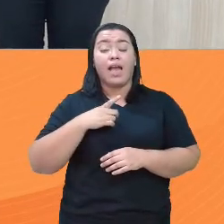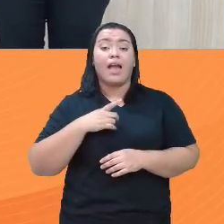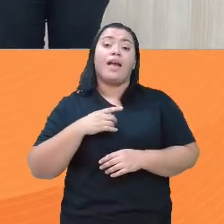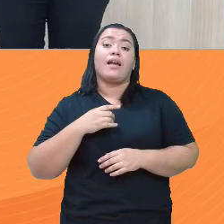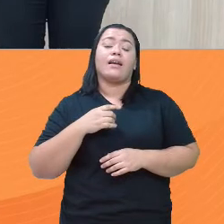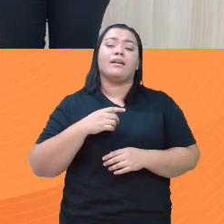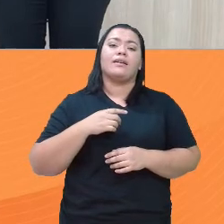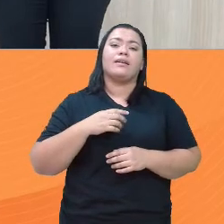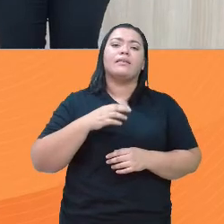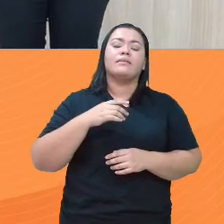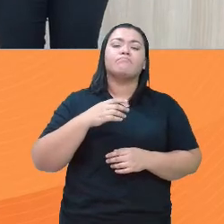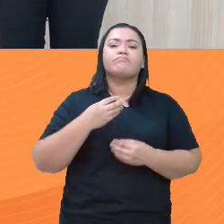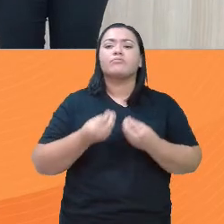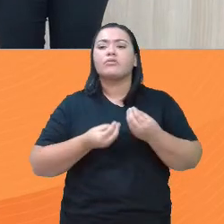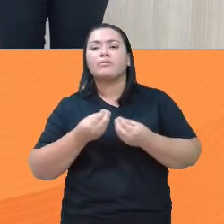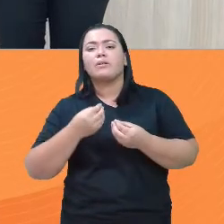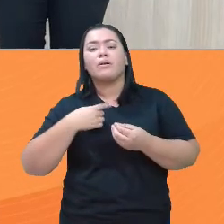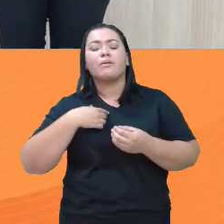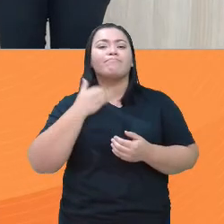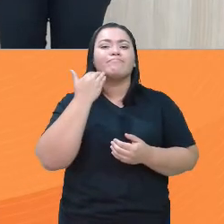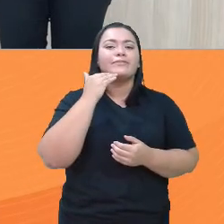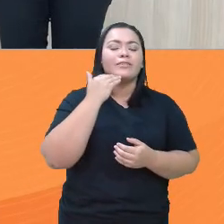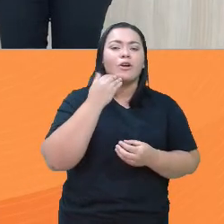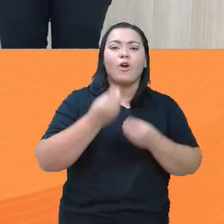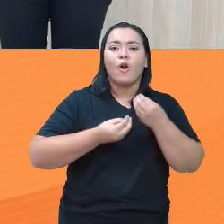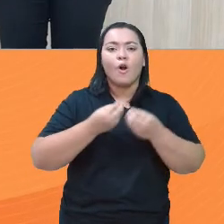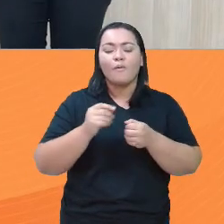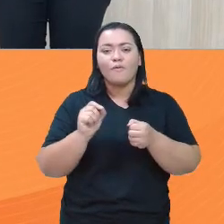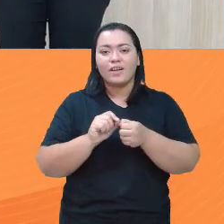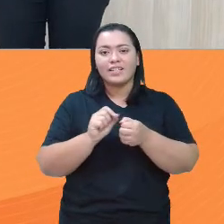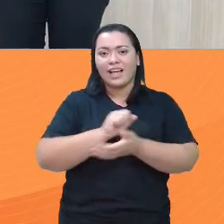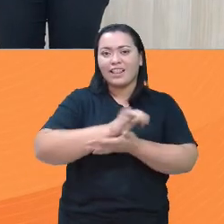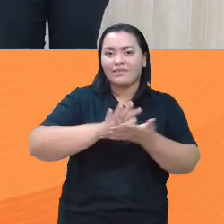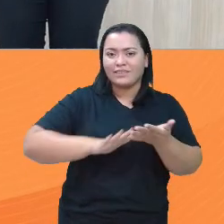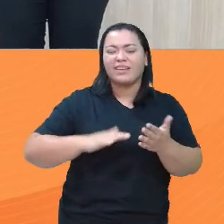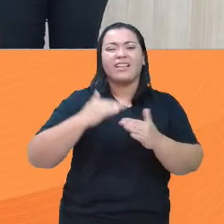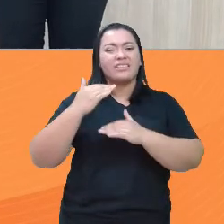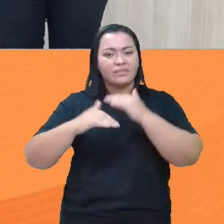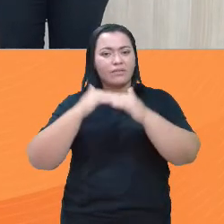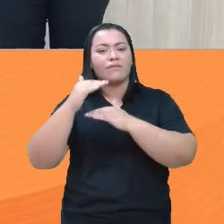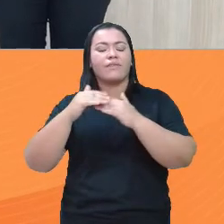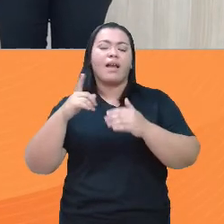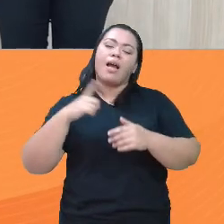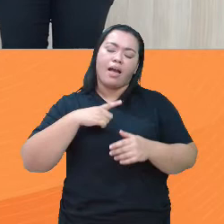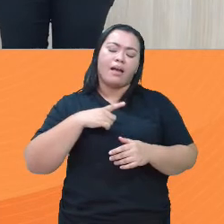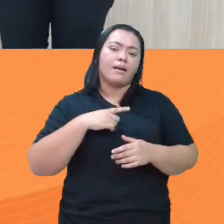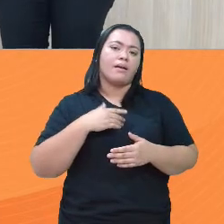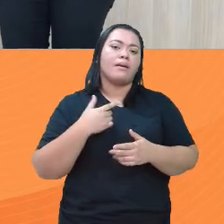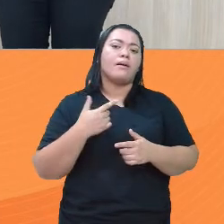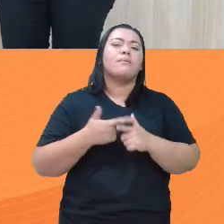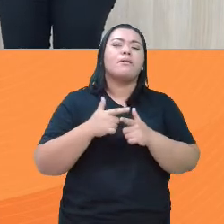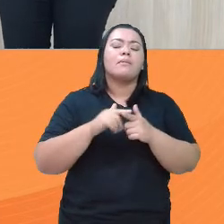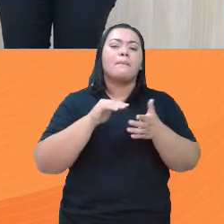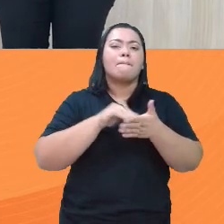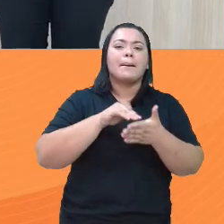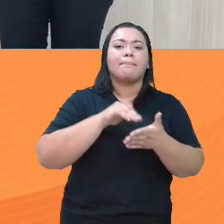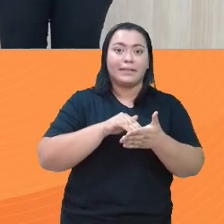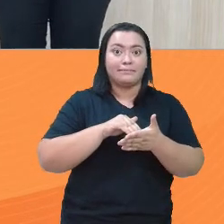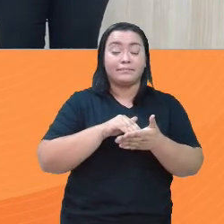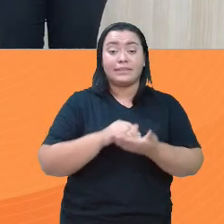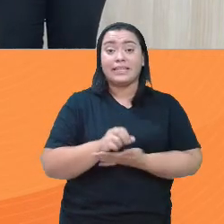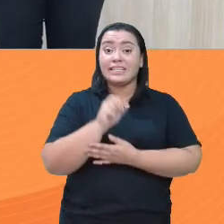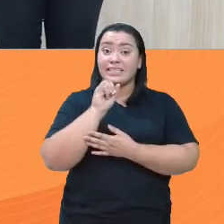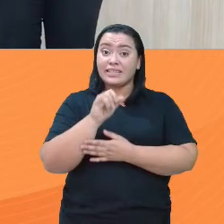ficar estável para que a atividade comece, se desenvolva e seja concluída. Então, se eu ainda